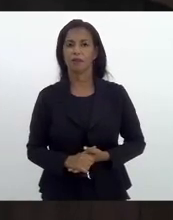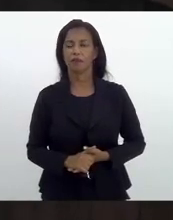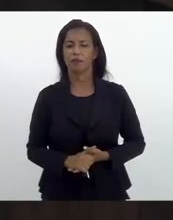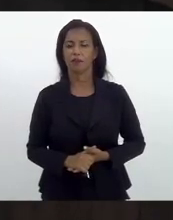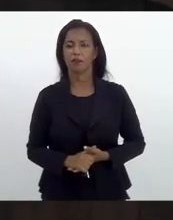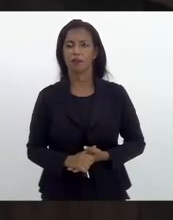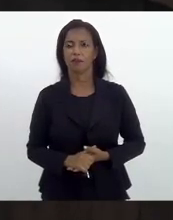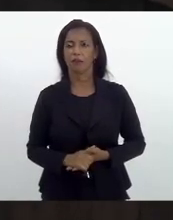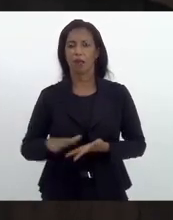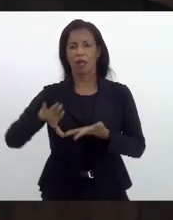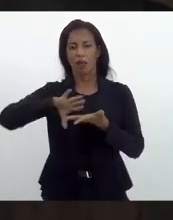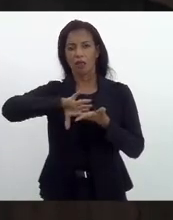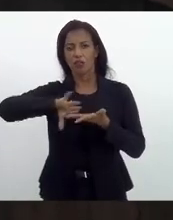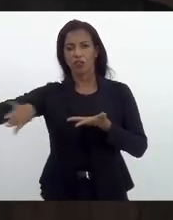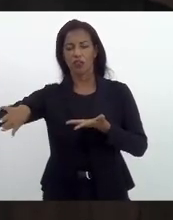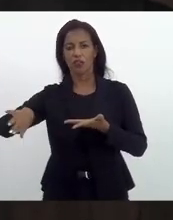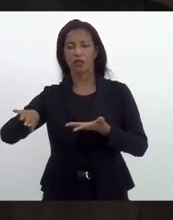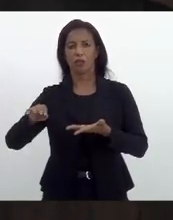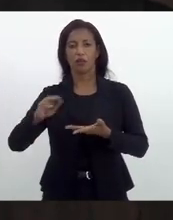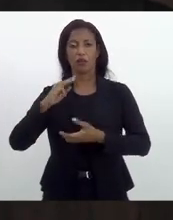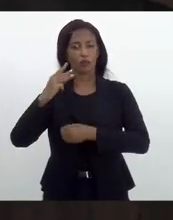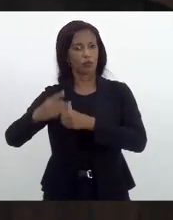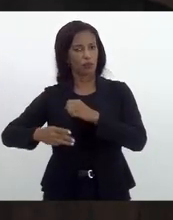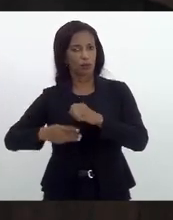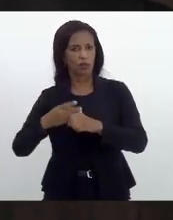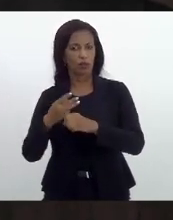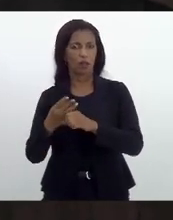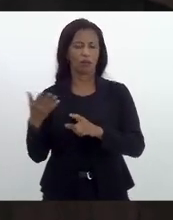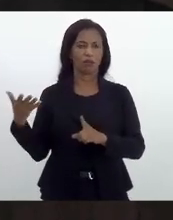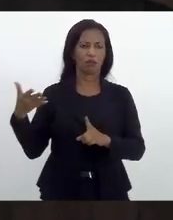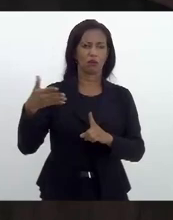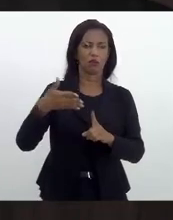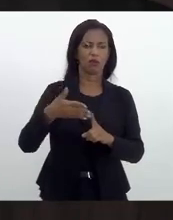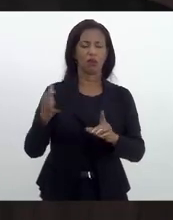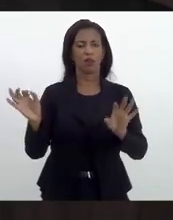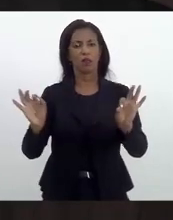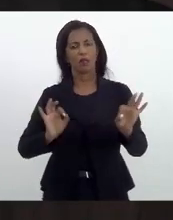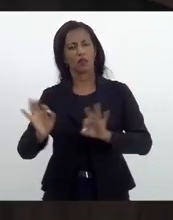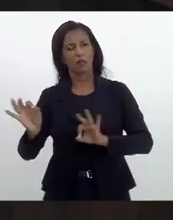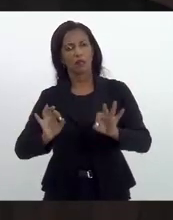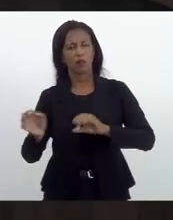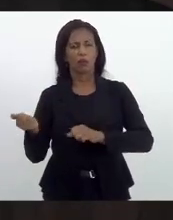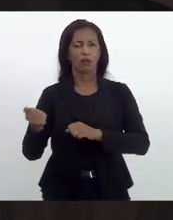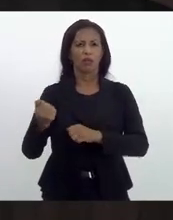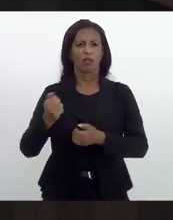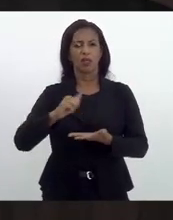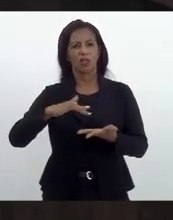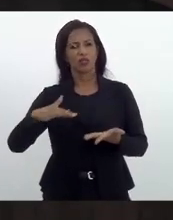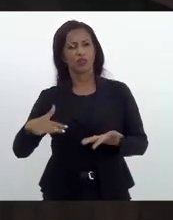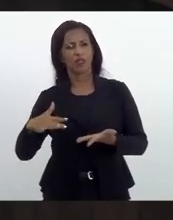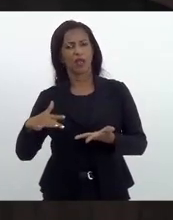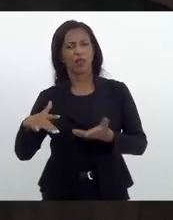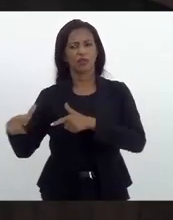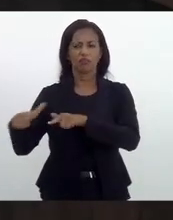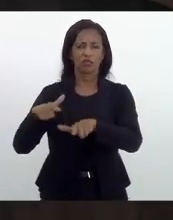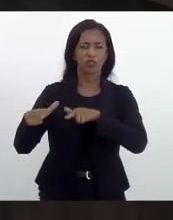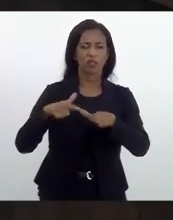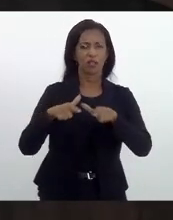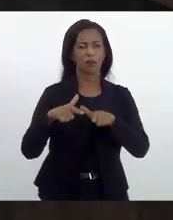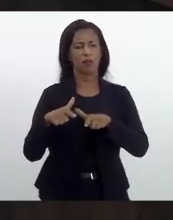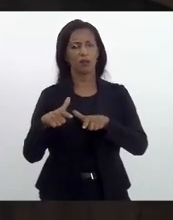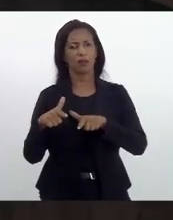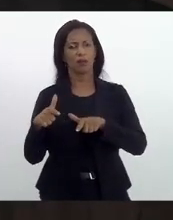a extinção do triênio não afetar nenhum servidor que esteja em atividade no estado do Rio de Janeiro. isso é um avanço importante.